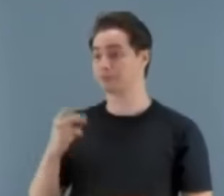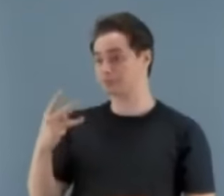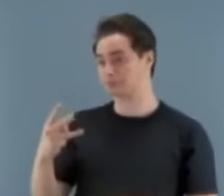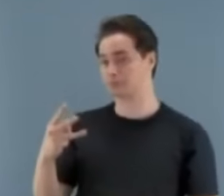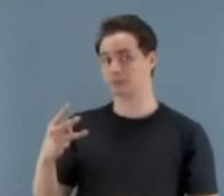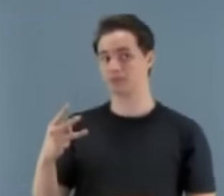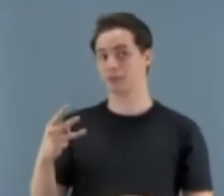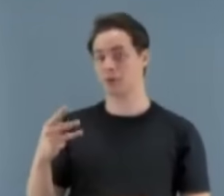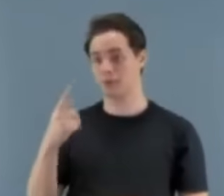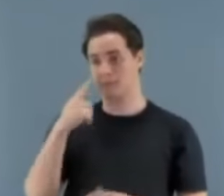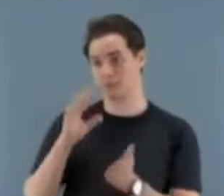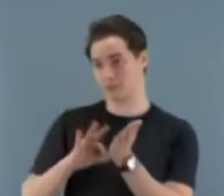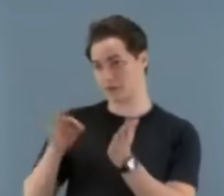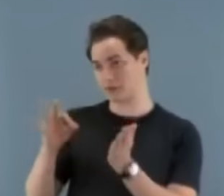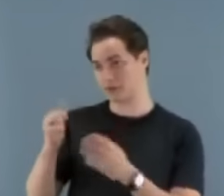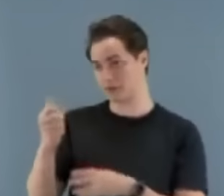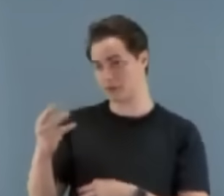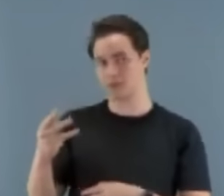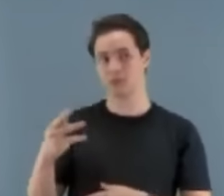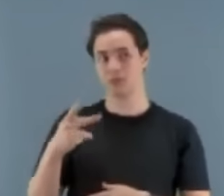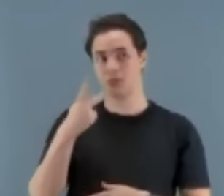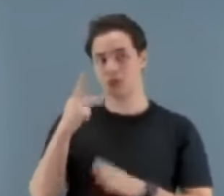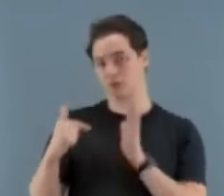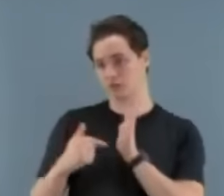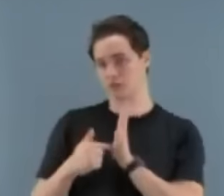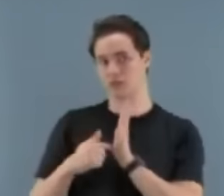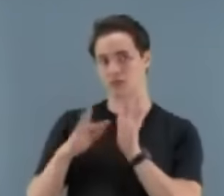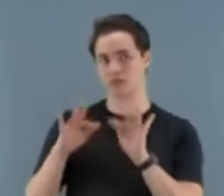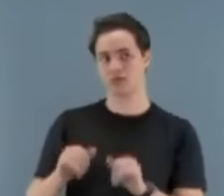senadora. Bem embaixo.